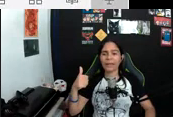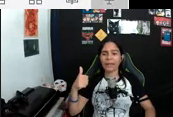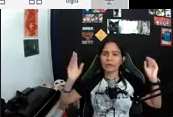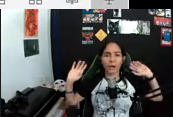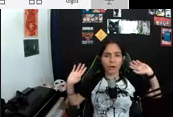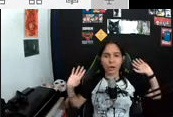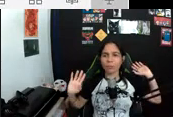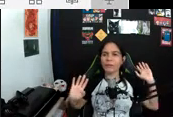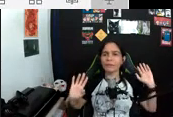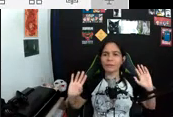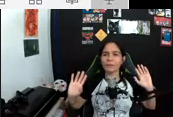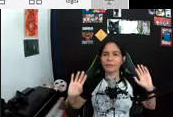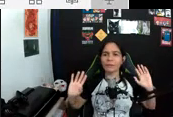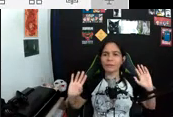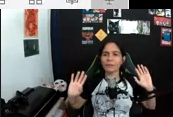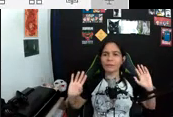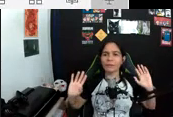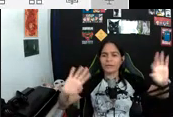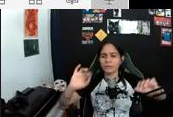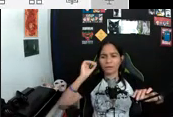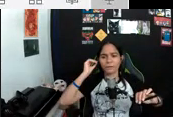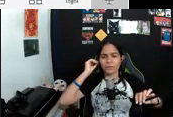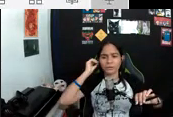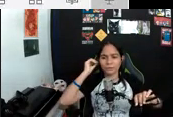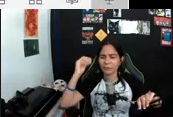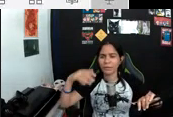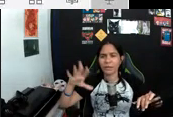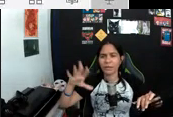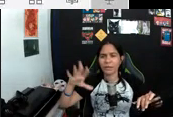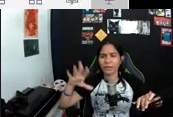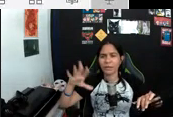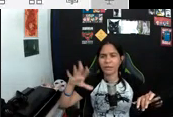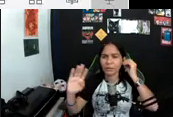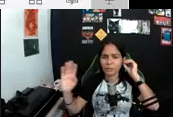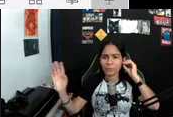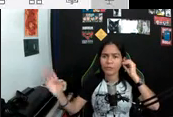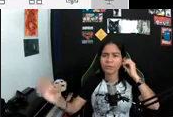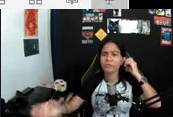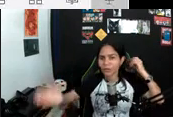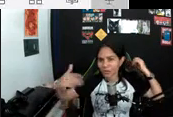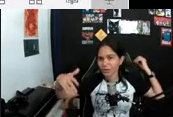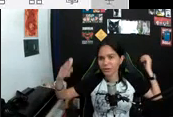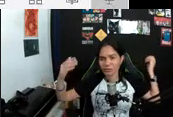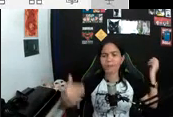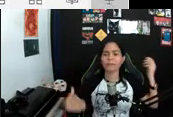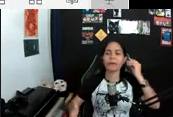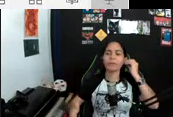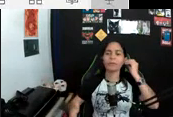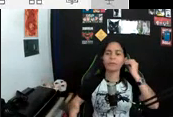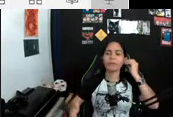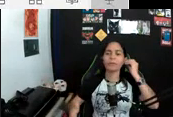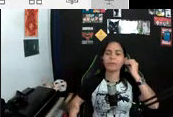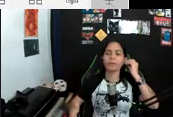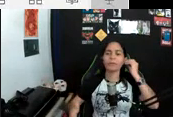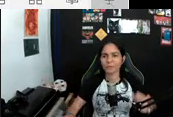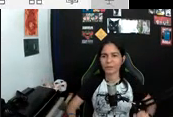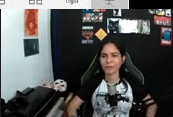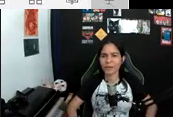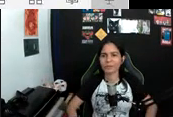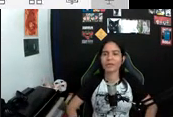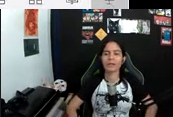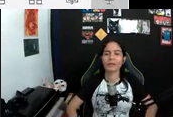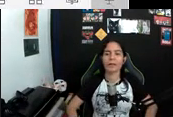beleza, tira a roupa na frente do médico, na frente do enfermeiro, de quem for, não tem problema nenhum. Mas tem gente que vai ter vergonha e isso tem que